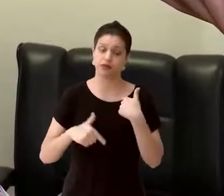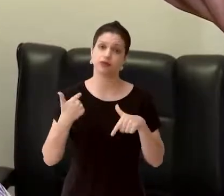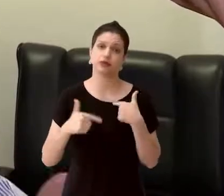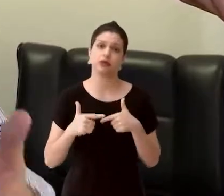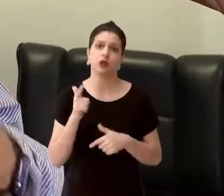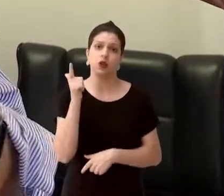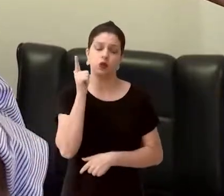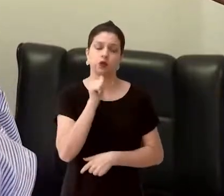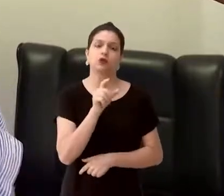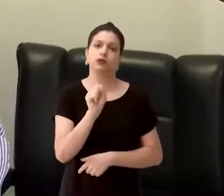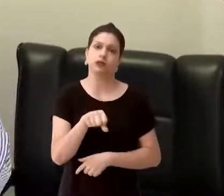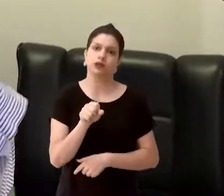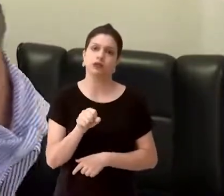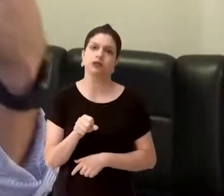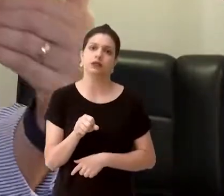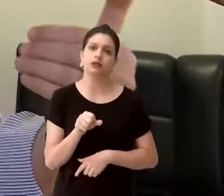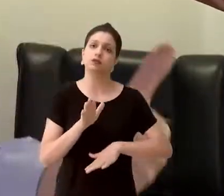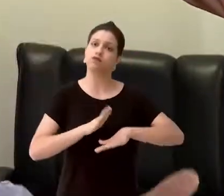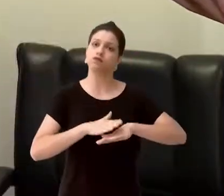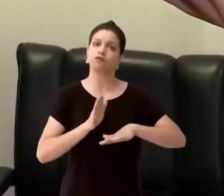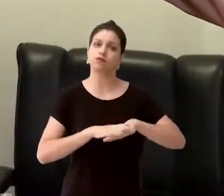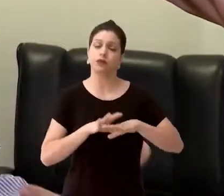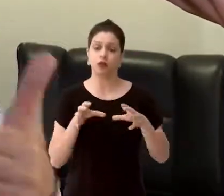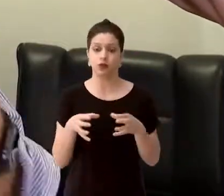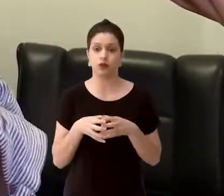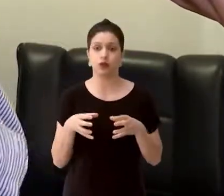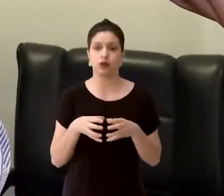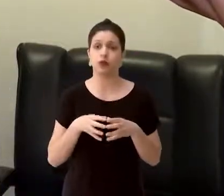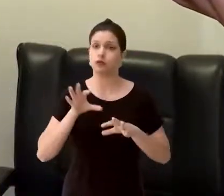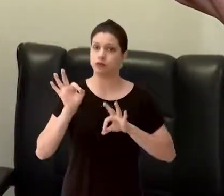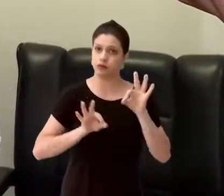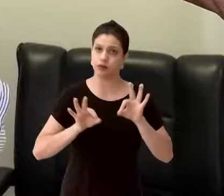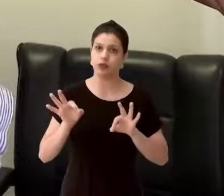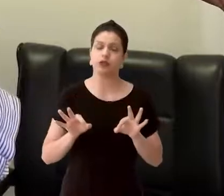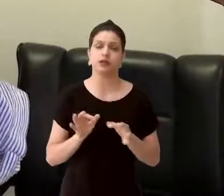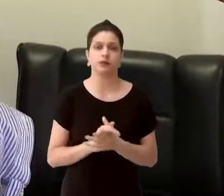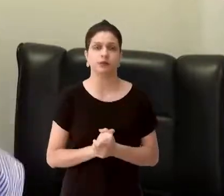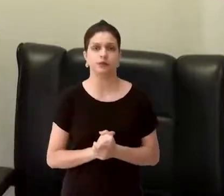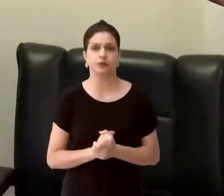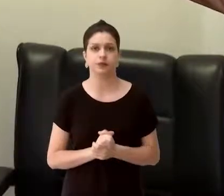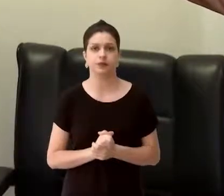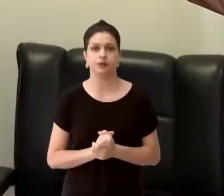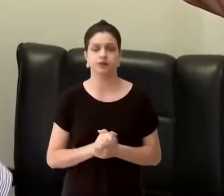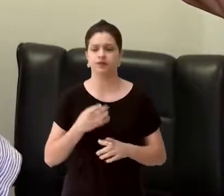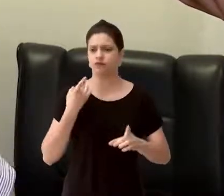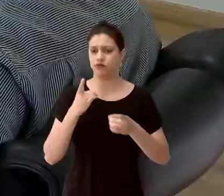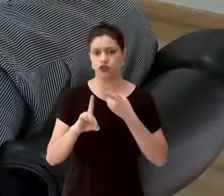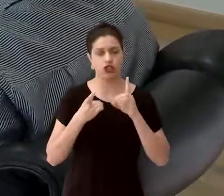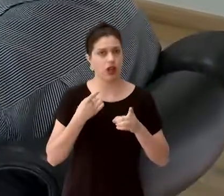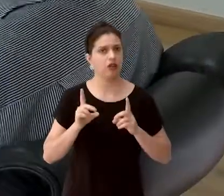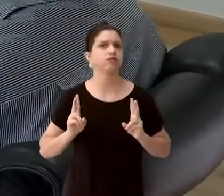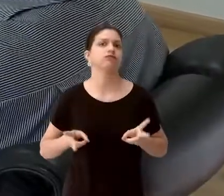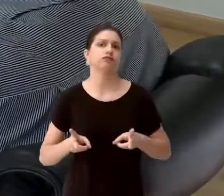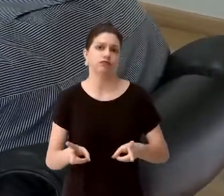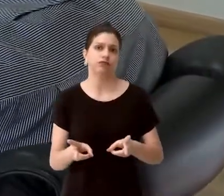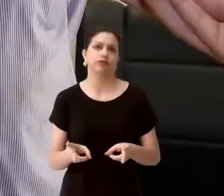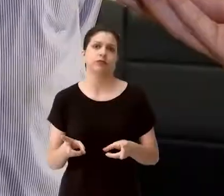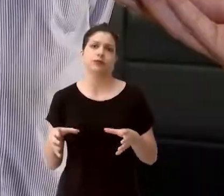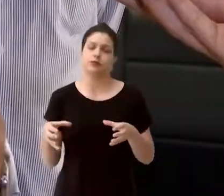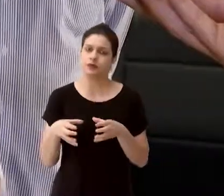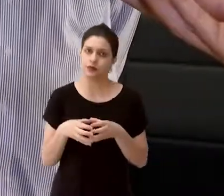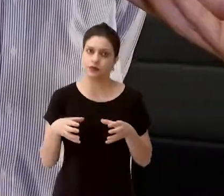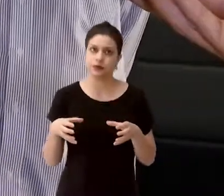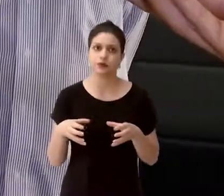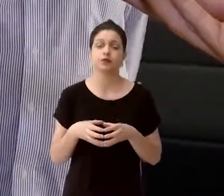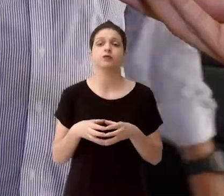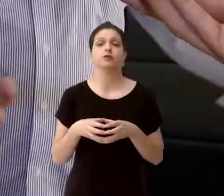Azambuja para que as ações que ele tome aqui tenham respaldo dessa comissão que foi montada especificamente. Um